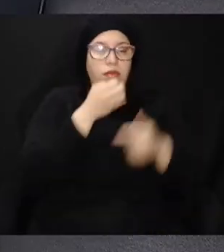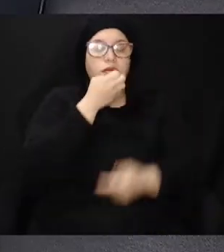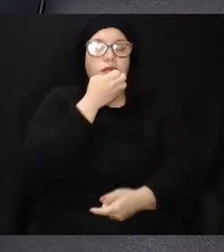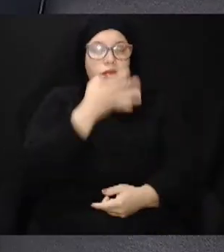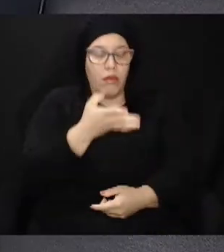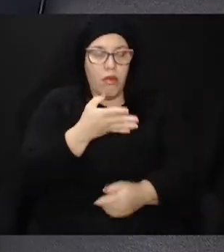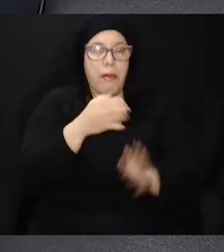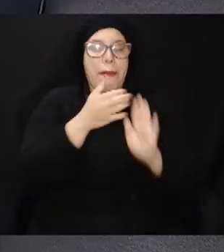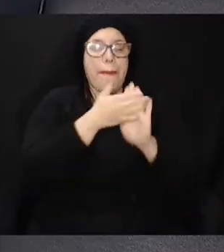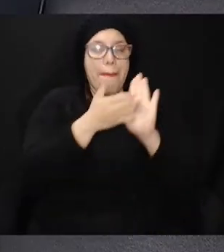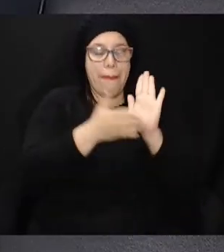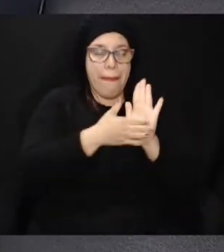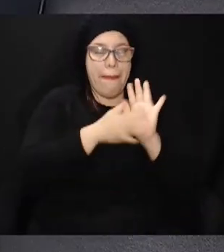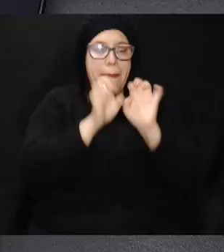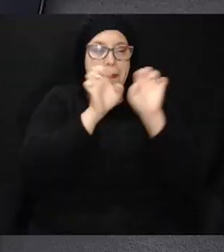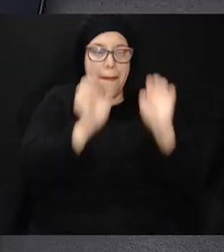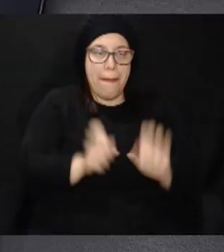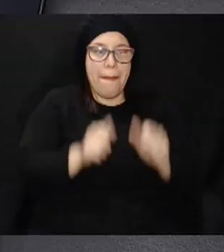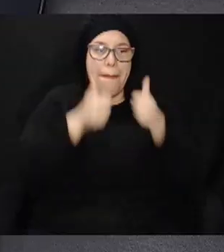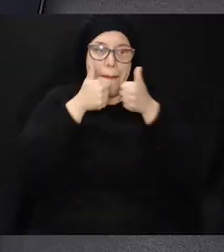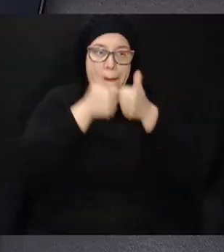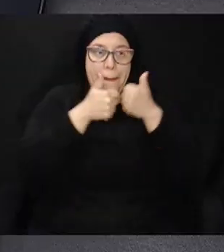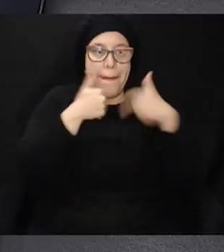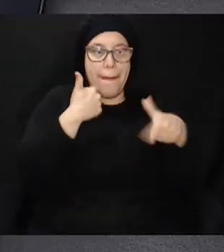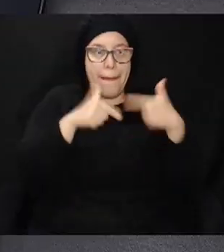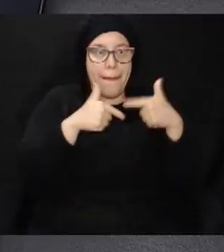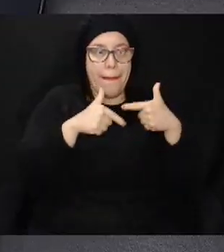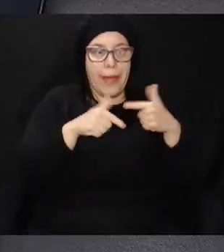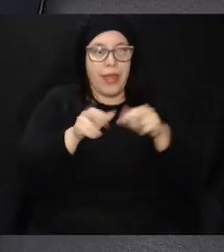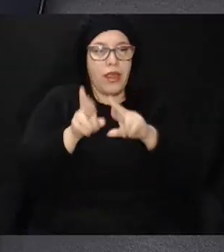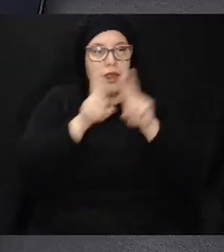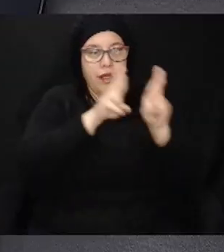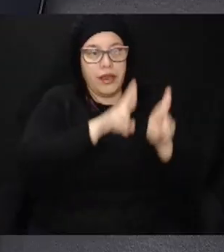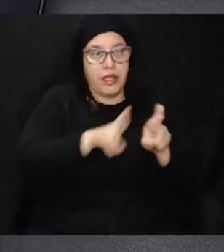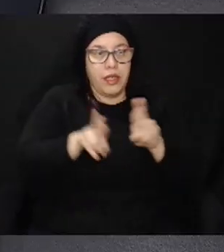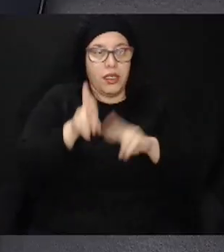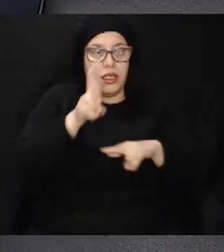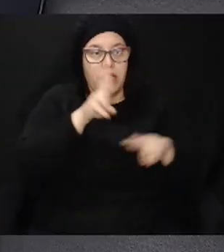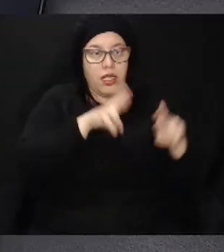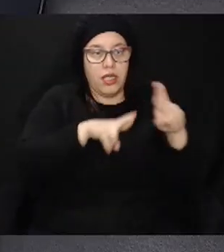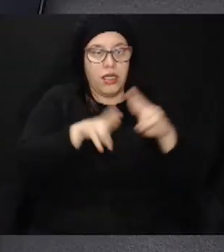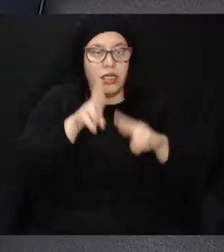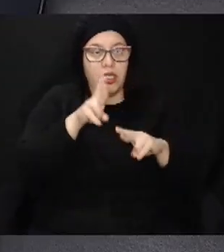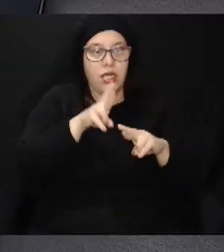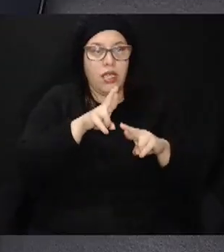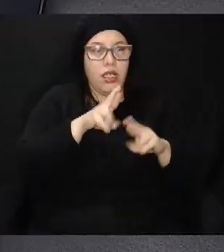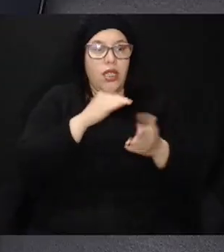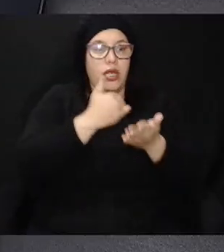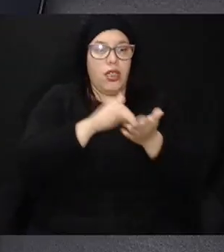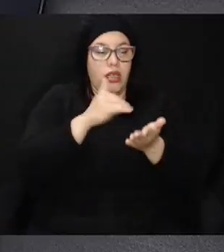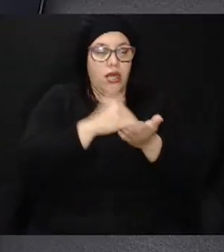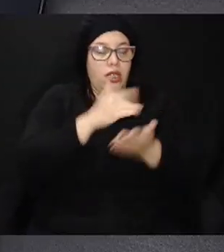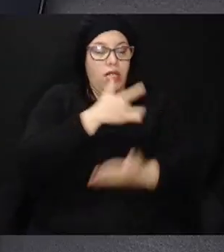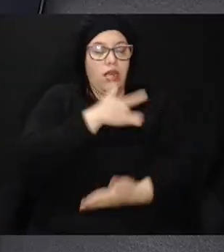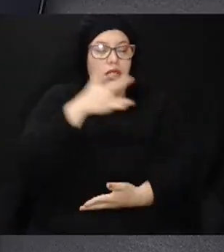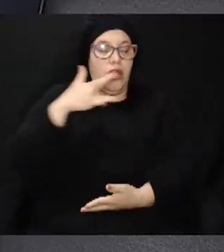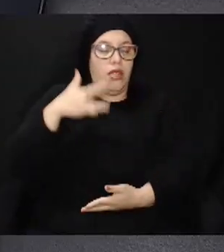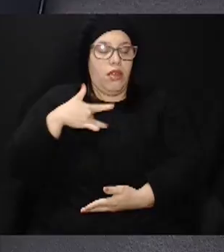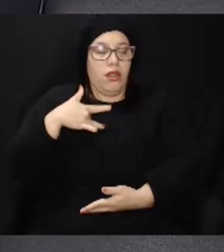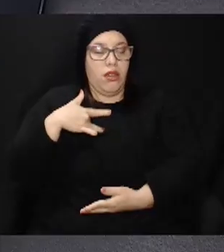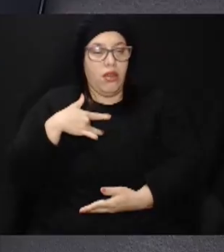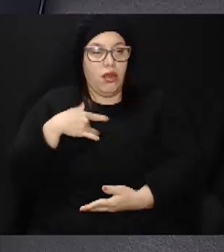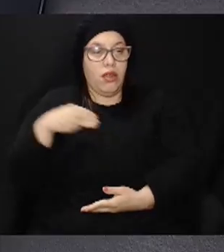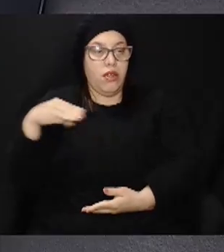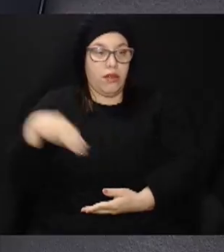muito bem feito, muito bem trabalhado e fiscalizado, tanto pela Secretaria de Saúde, quanto por Ministério